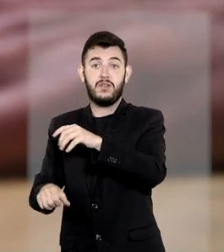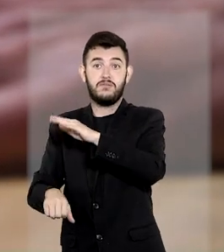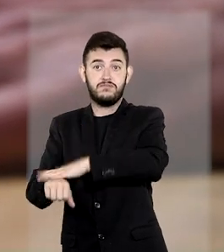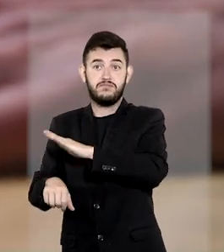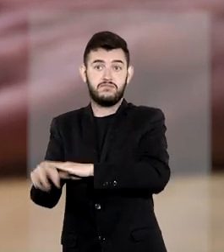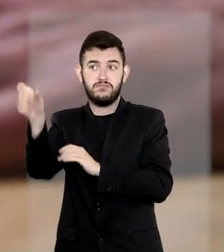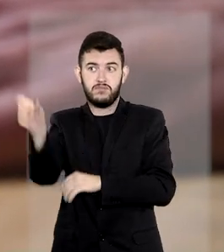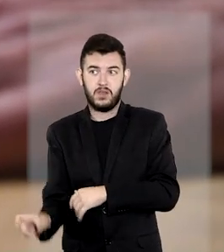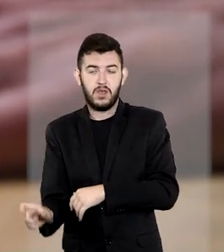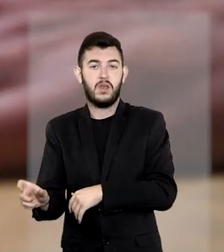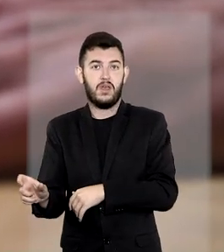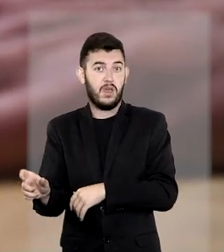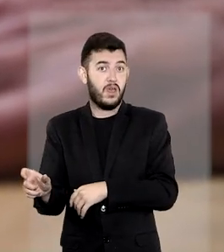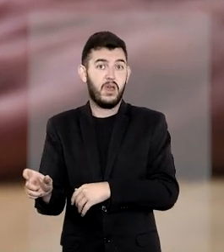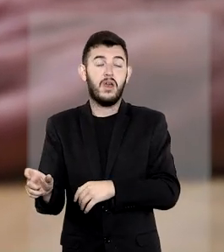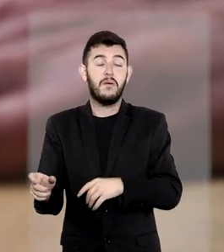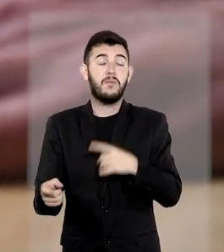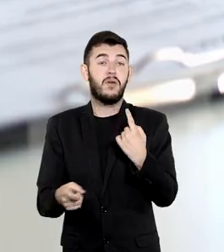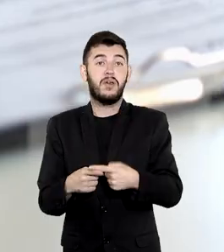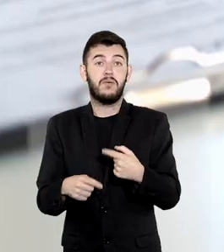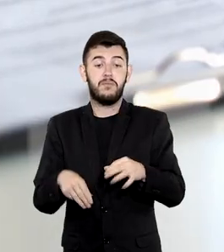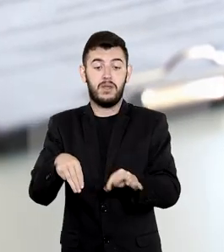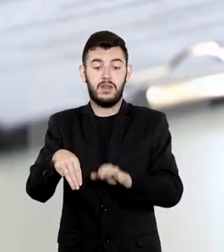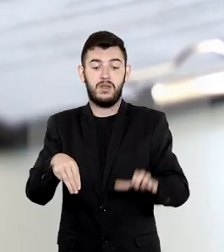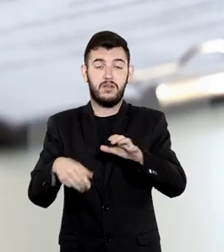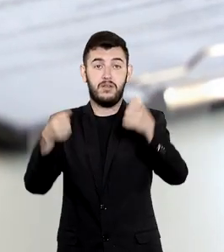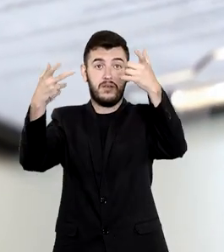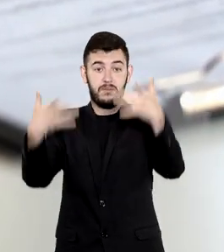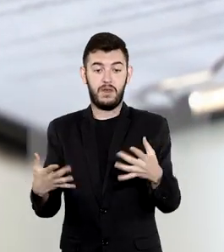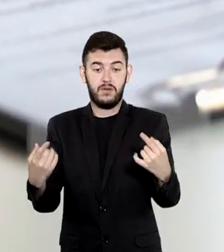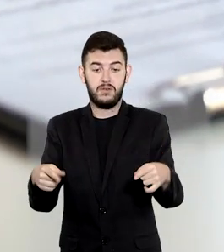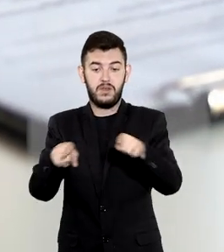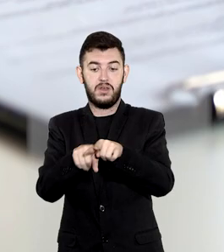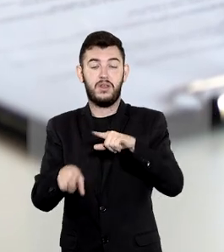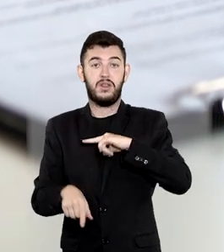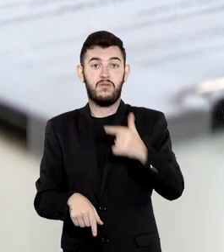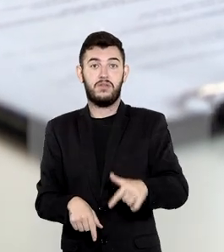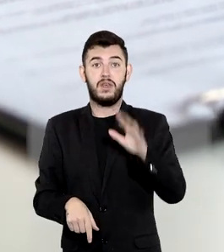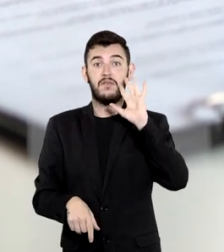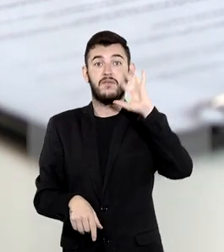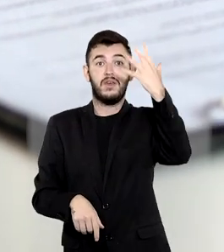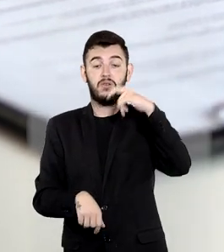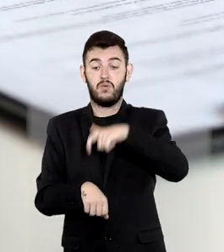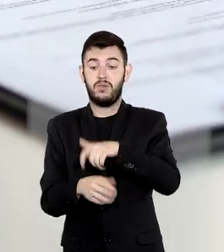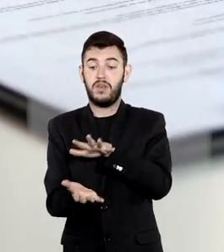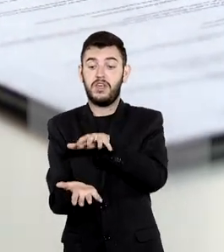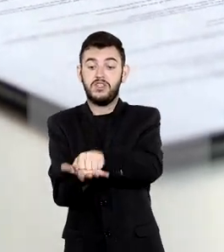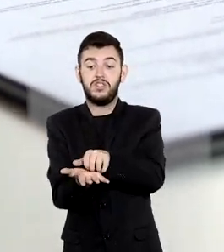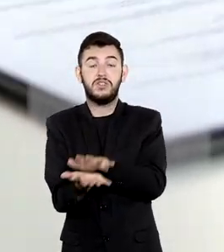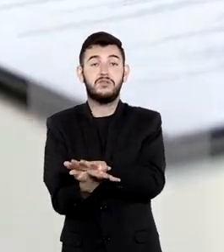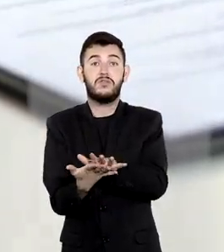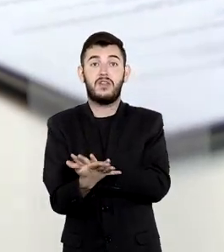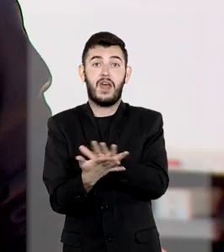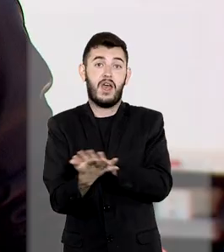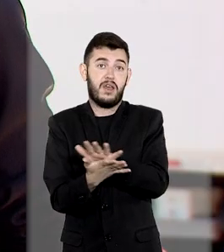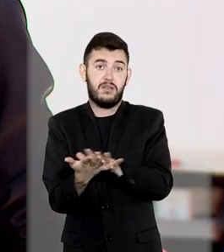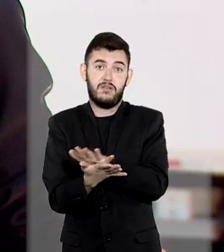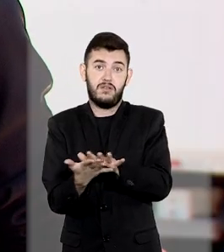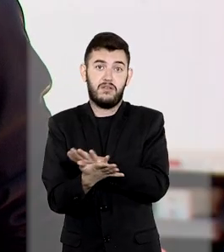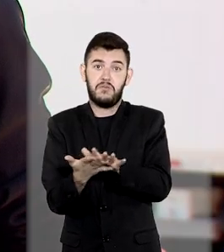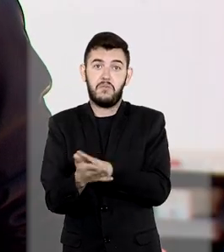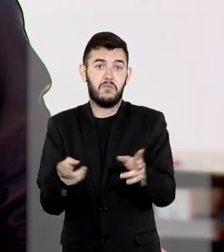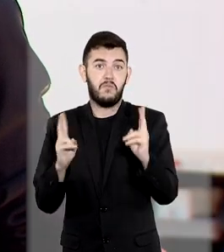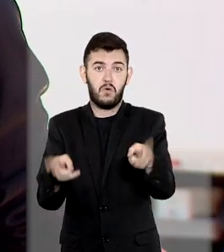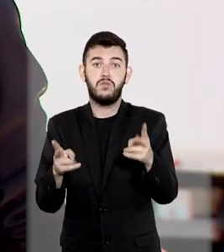partes. De acordo com os ministros, a união estável não possui efeitos perante terceiros quando não há registro público. No